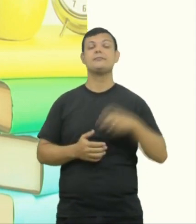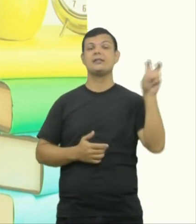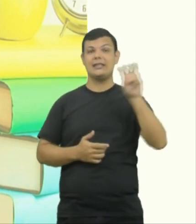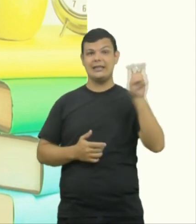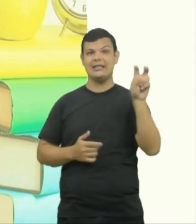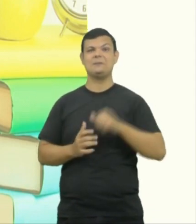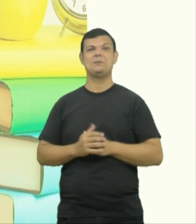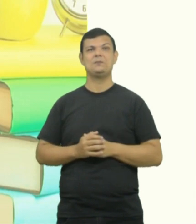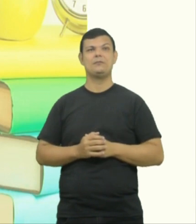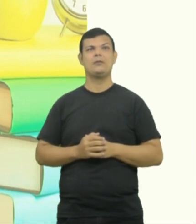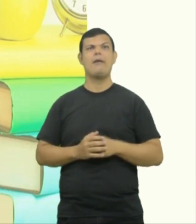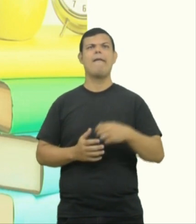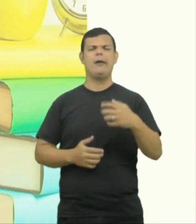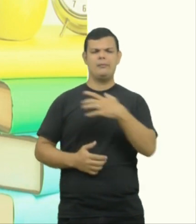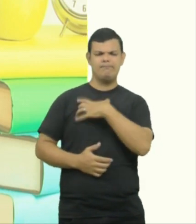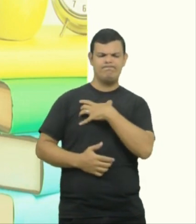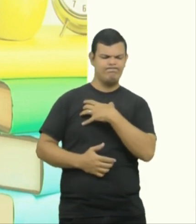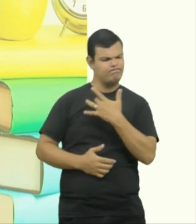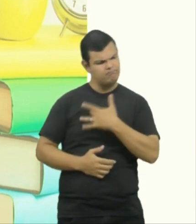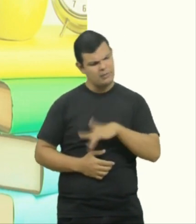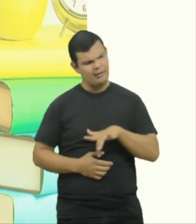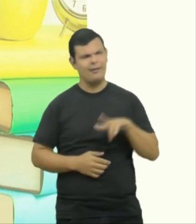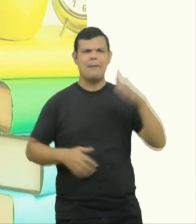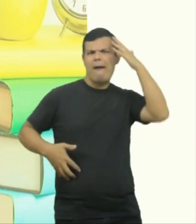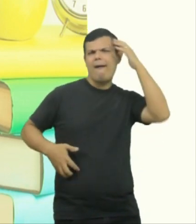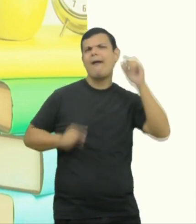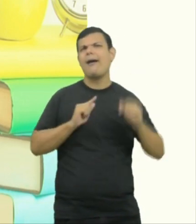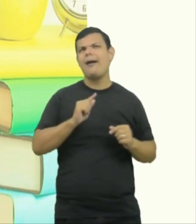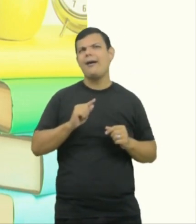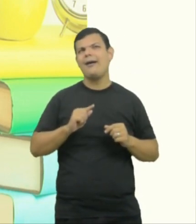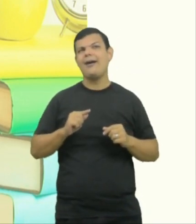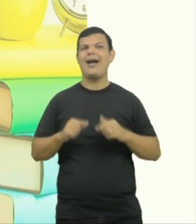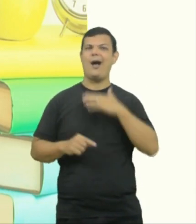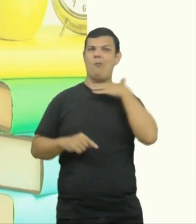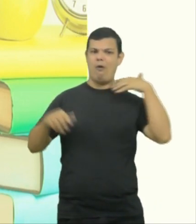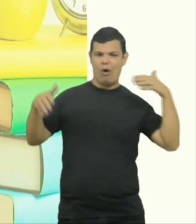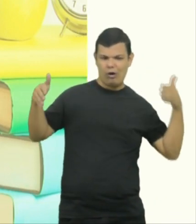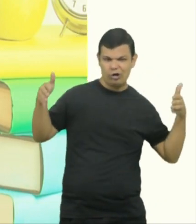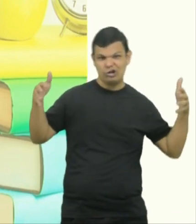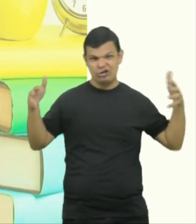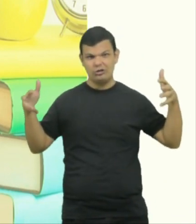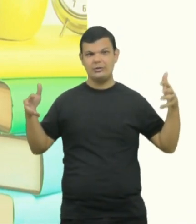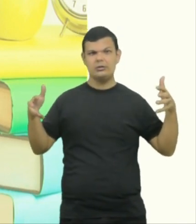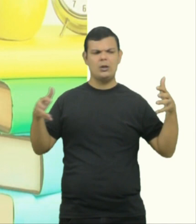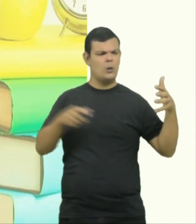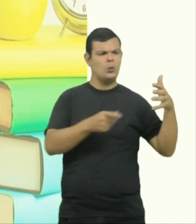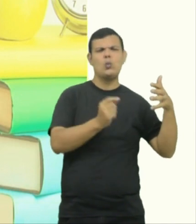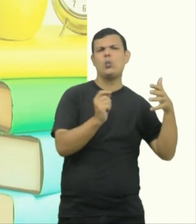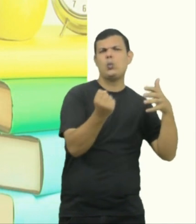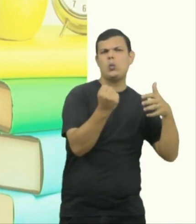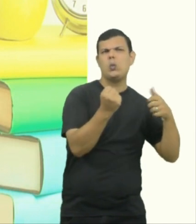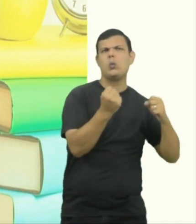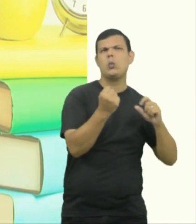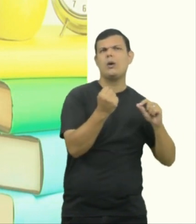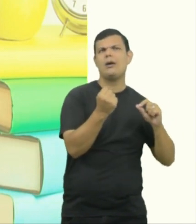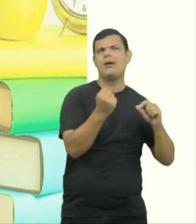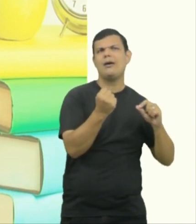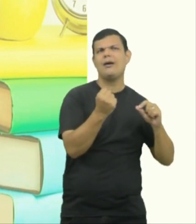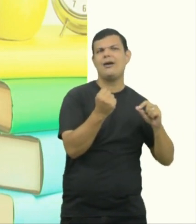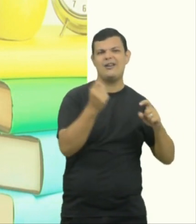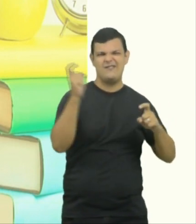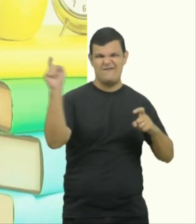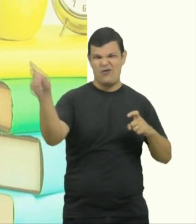Muito fácil, numa floresta. Continuando, qual foi a situação problema, o conflito da história? Lembra? Foi a banana